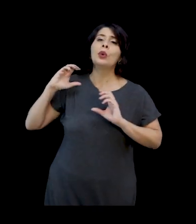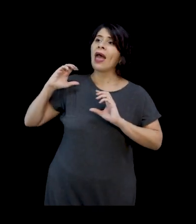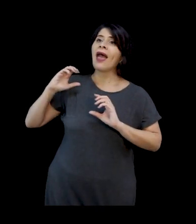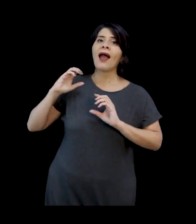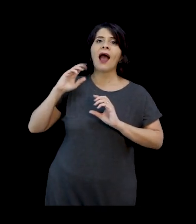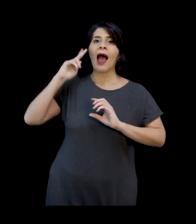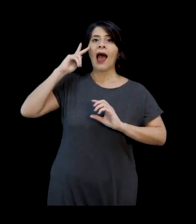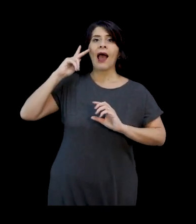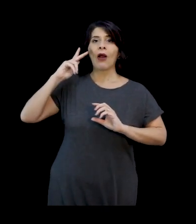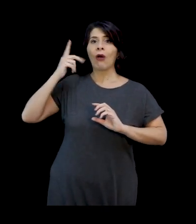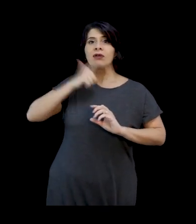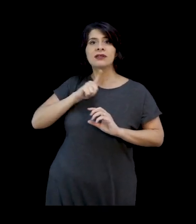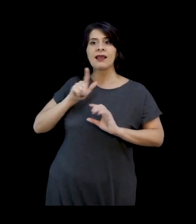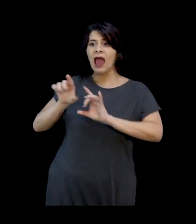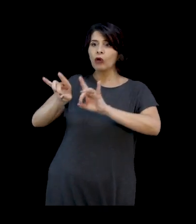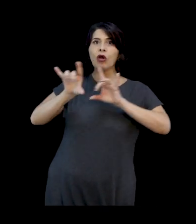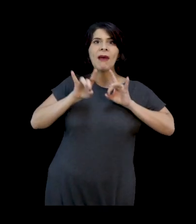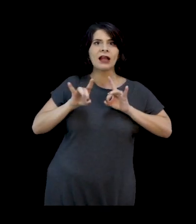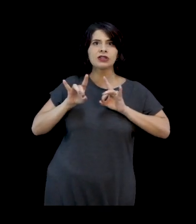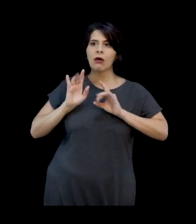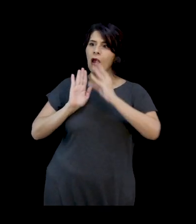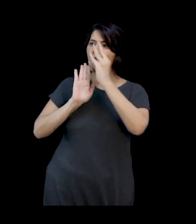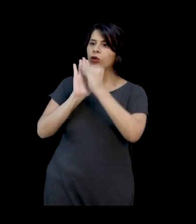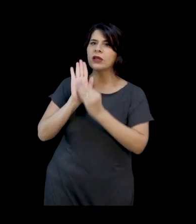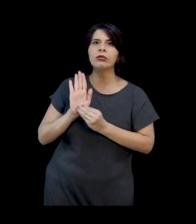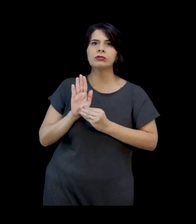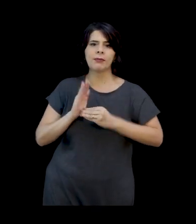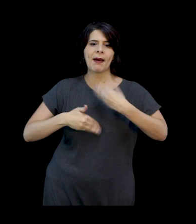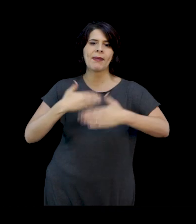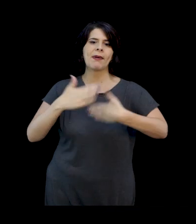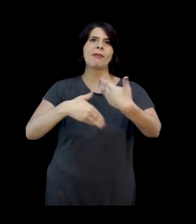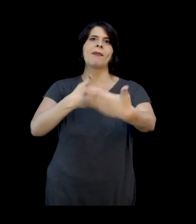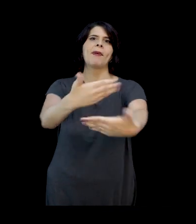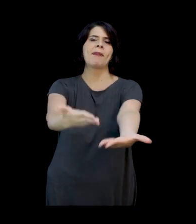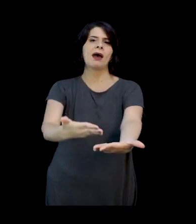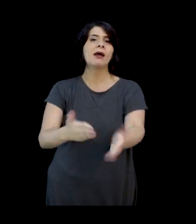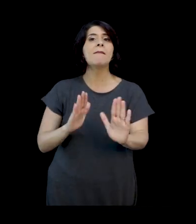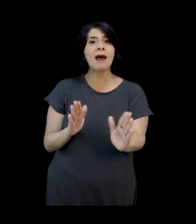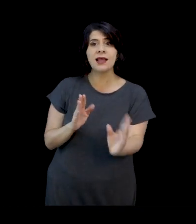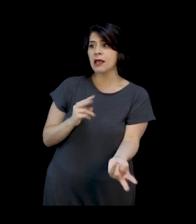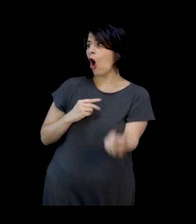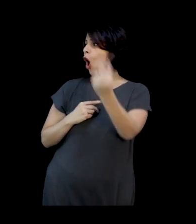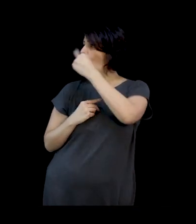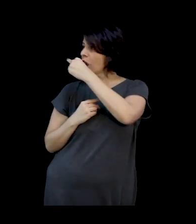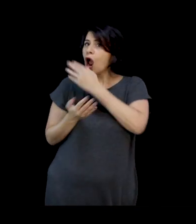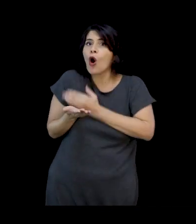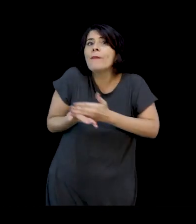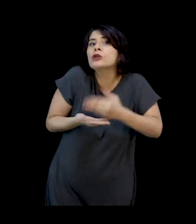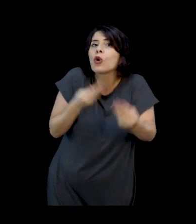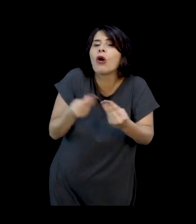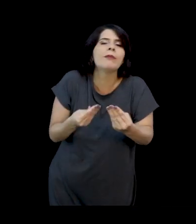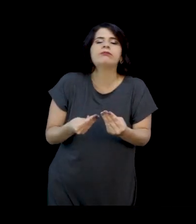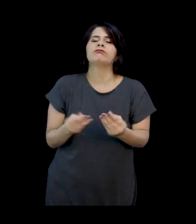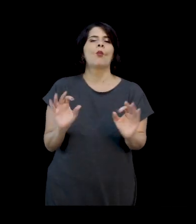conteúdo, independentemente das demandas iniciais que geraram esses conteúdos culturais. Né? Se transformam numa espécie